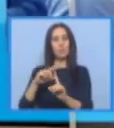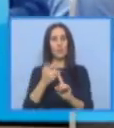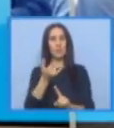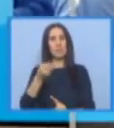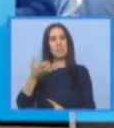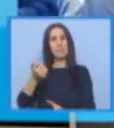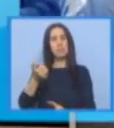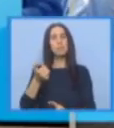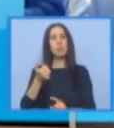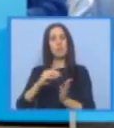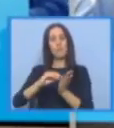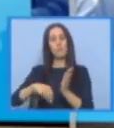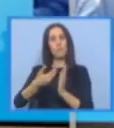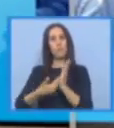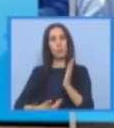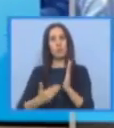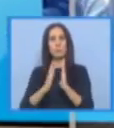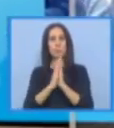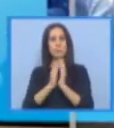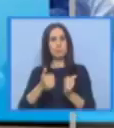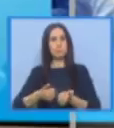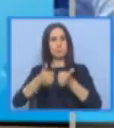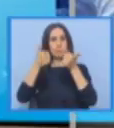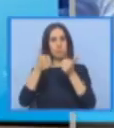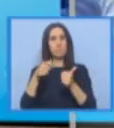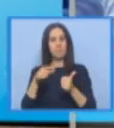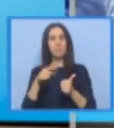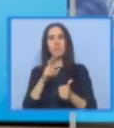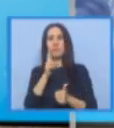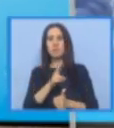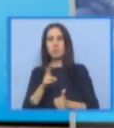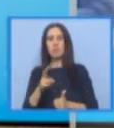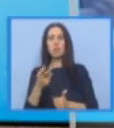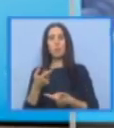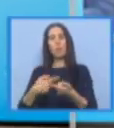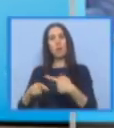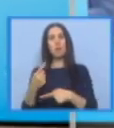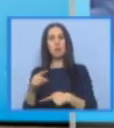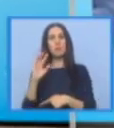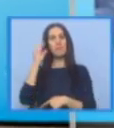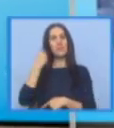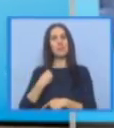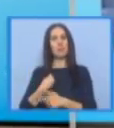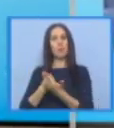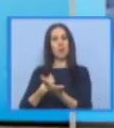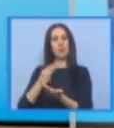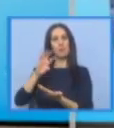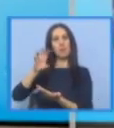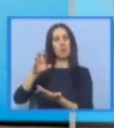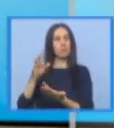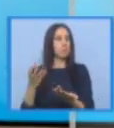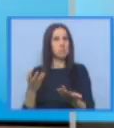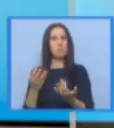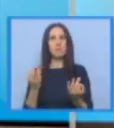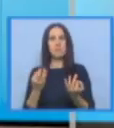um tratado na Santa Sé, em que como contraparte está o Estado palestiniano. Portanto, logo aí há